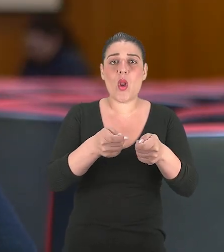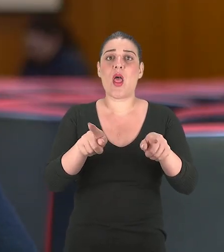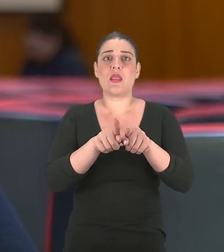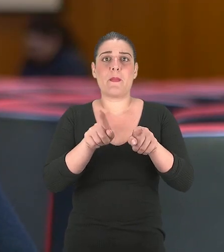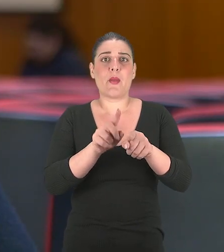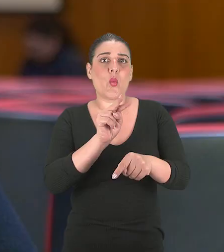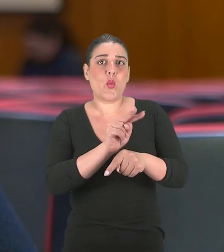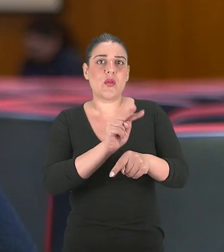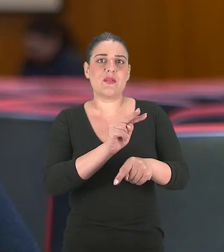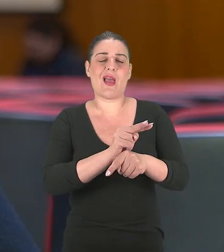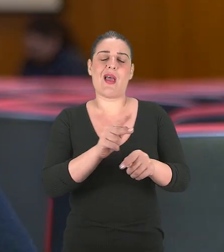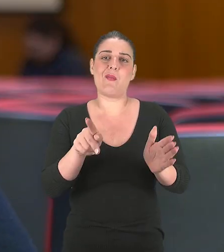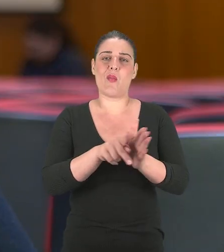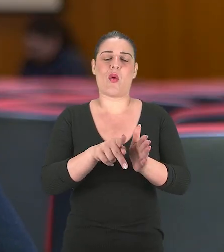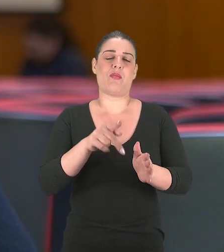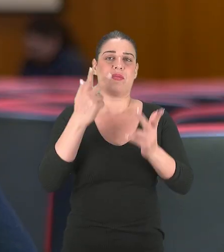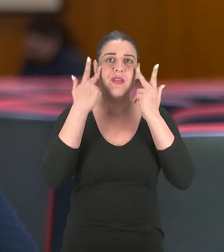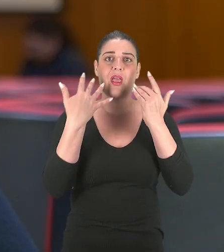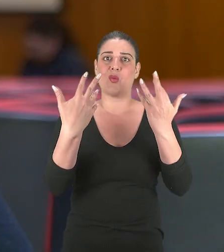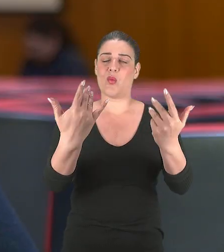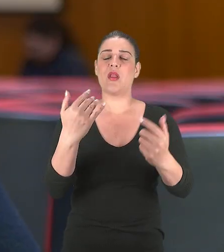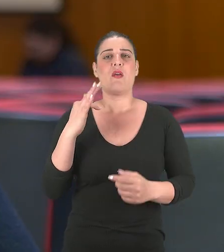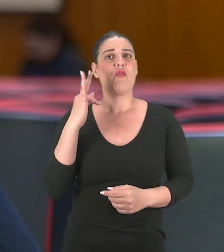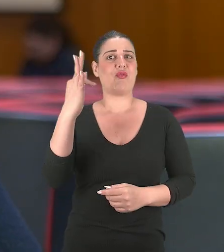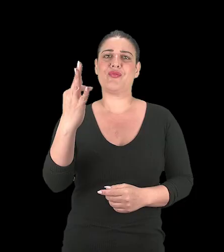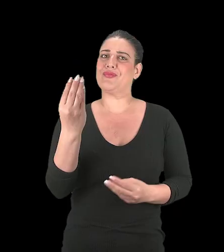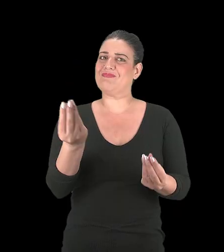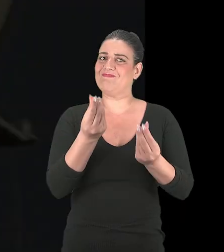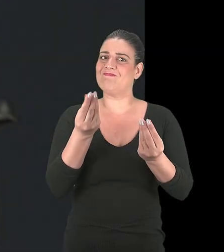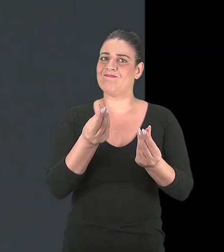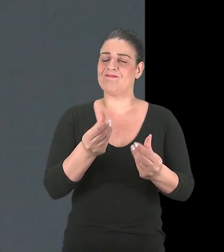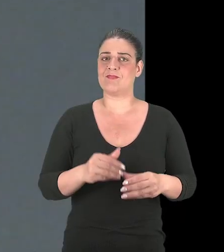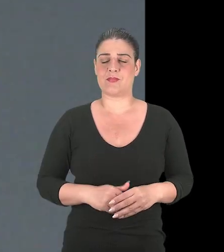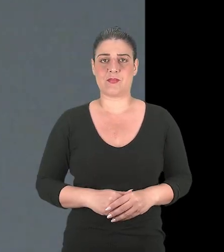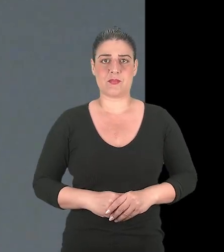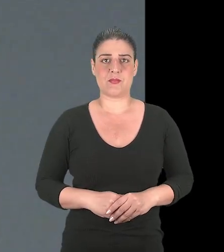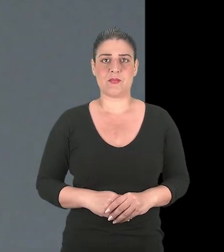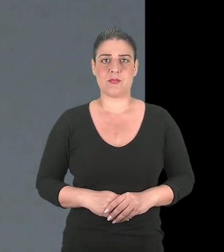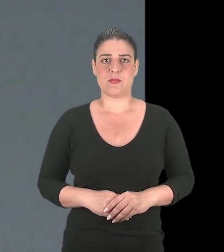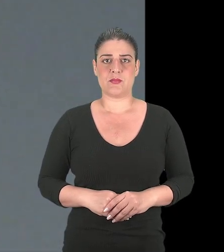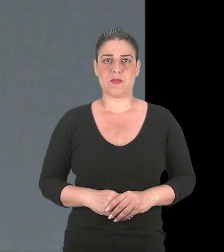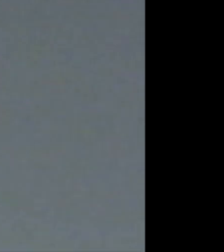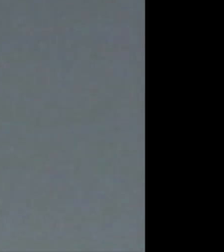recursos ambientais, a gente tem um futuro aí não muito promissor.